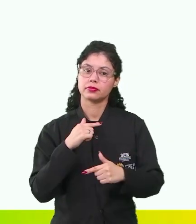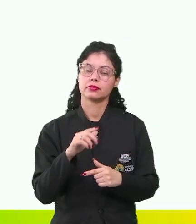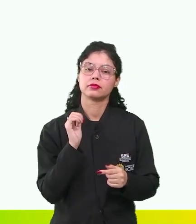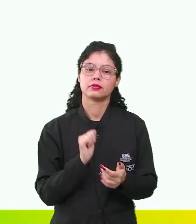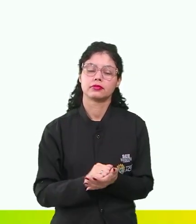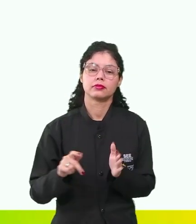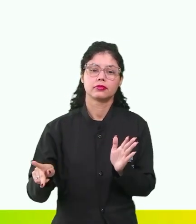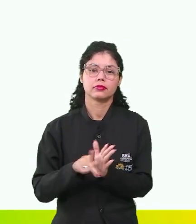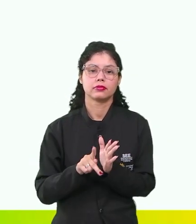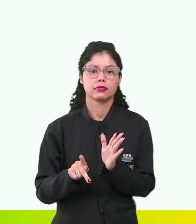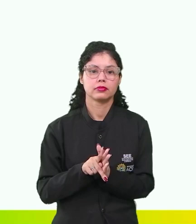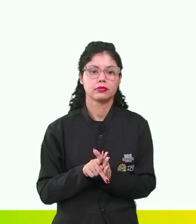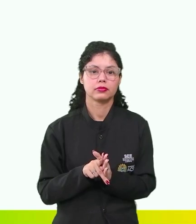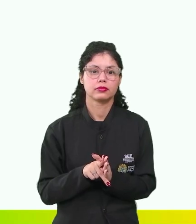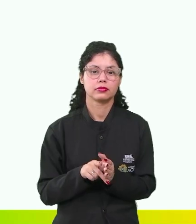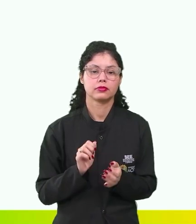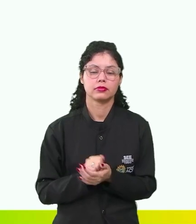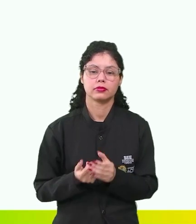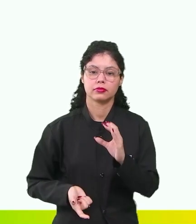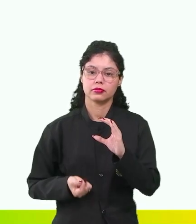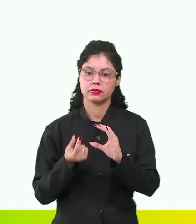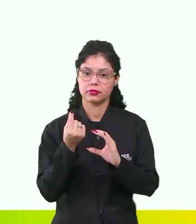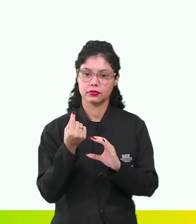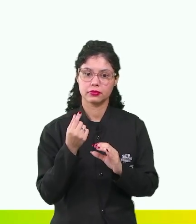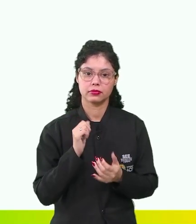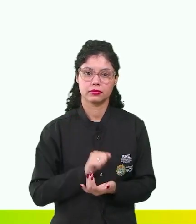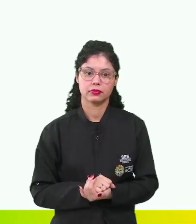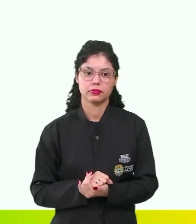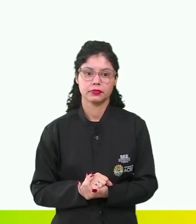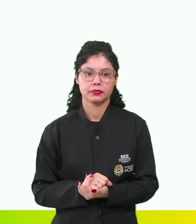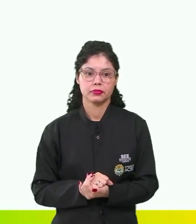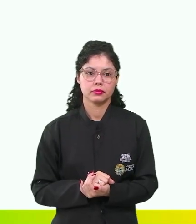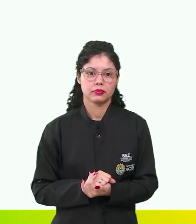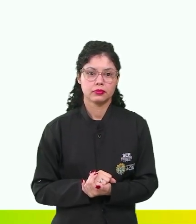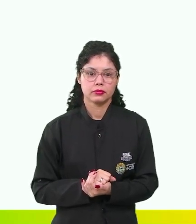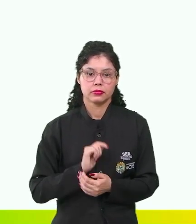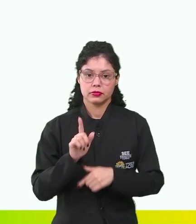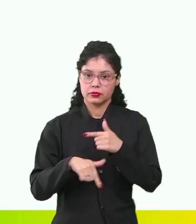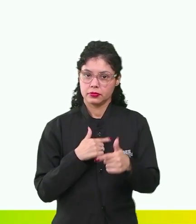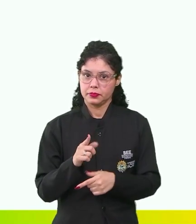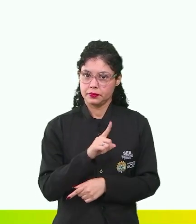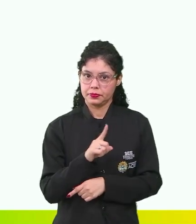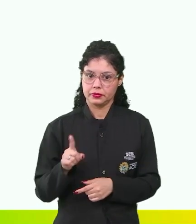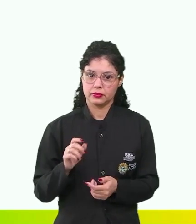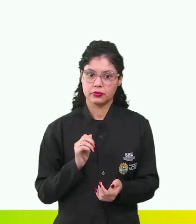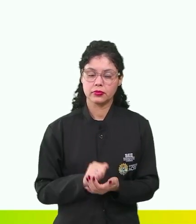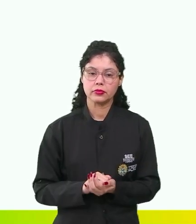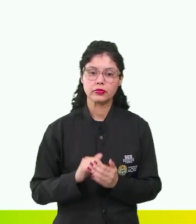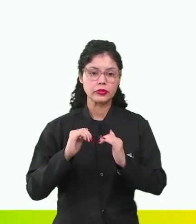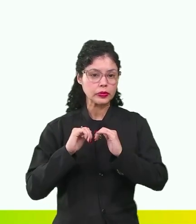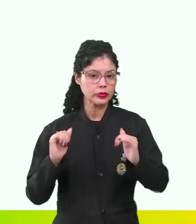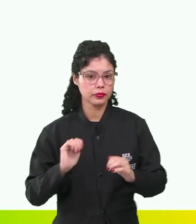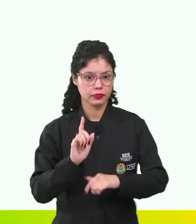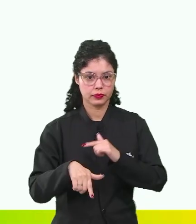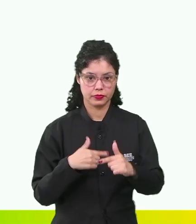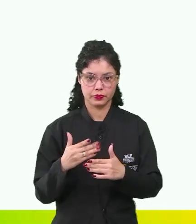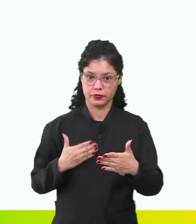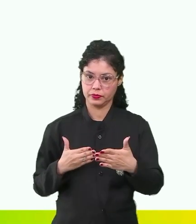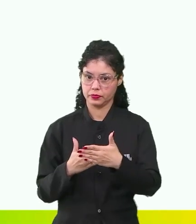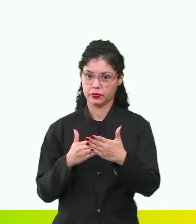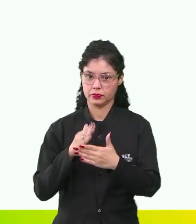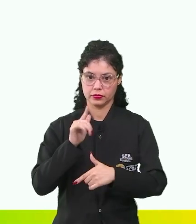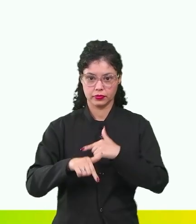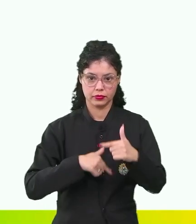seu trabalho, que se torna propriedade do capitalista e não do trabalhador. A divisão do trabalho impede